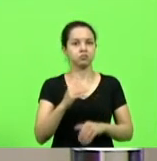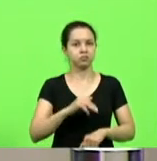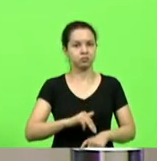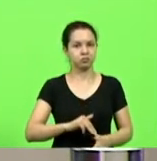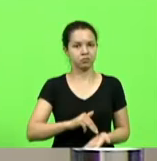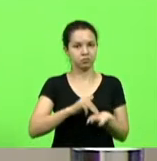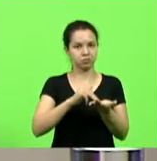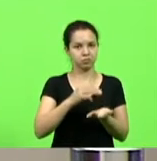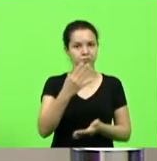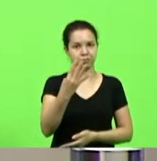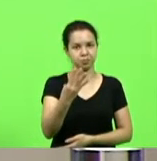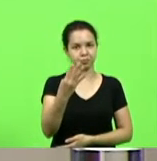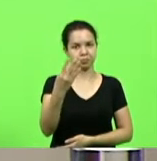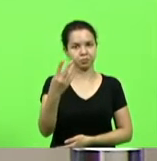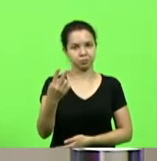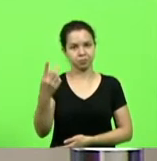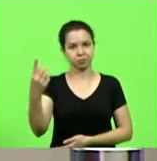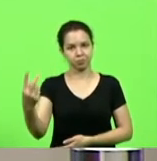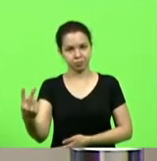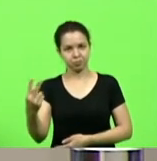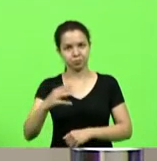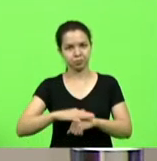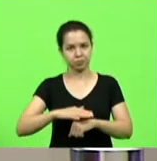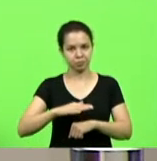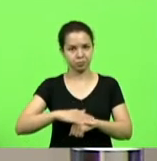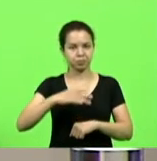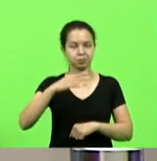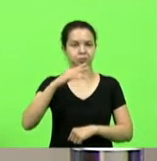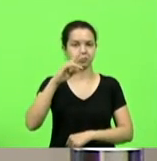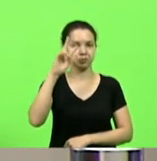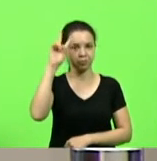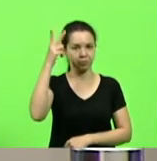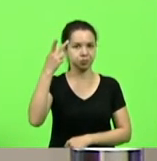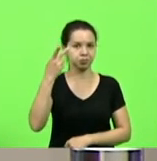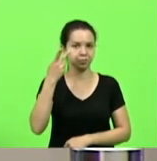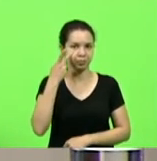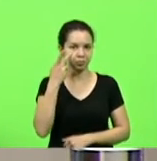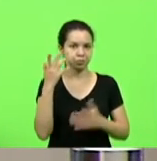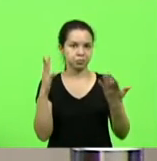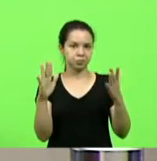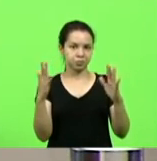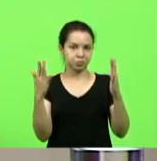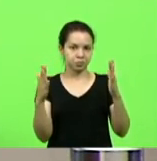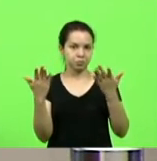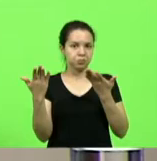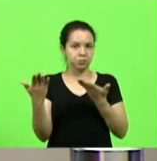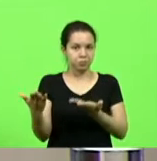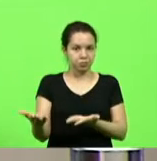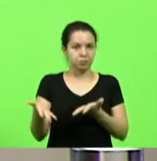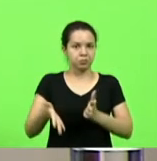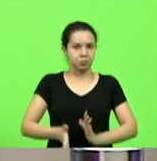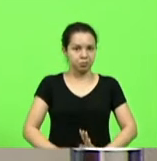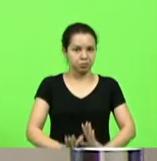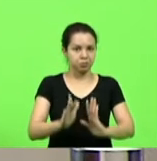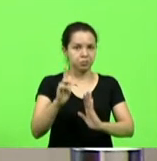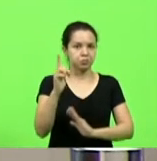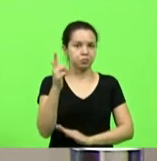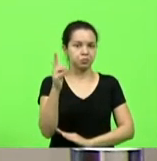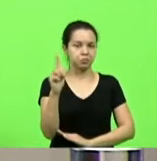autor deputado Milton Albus, manifestando aplausos ao gasparense Leonardo Ames pela